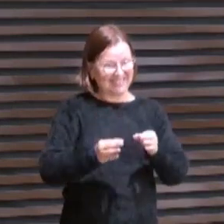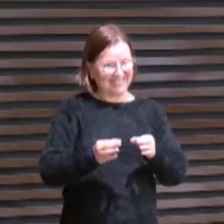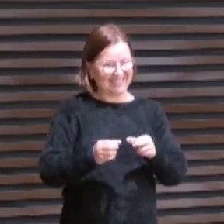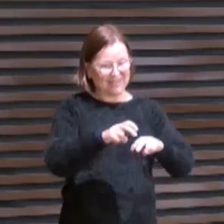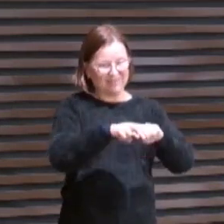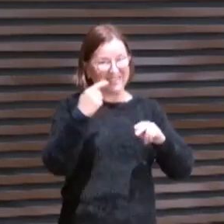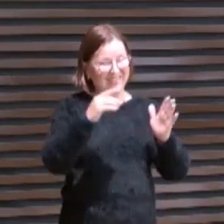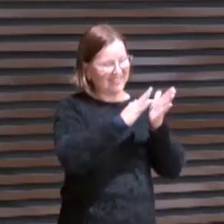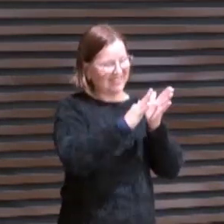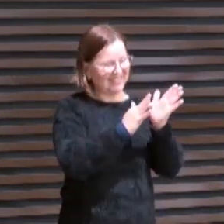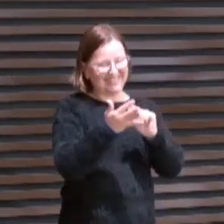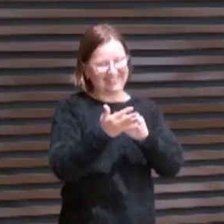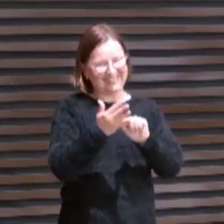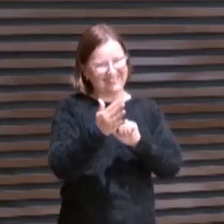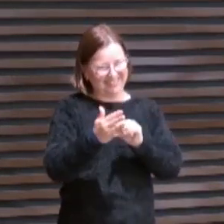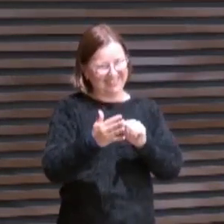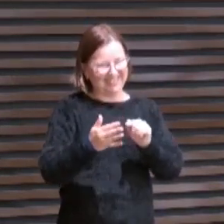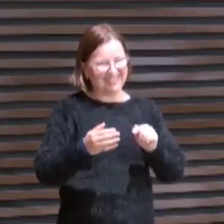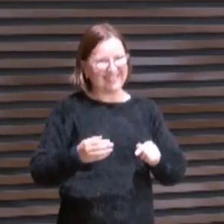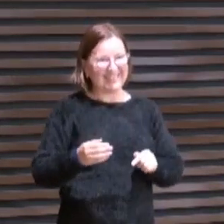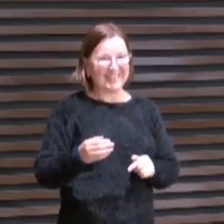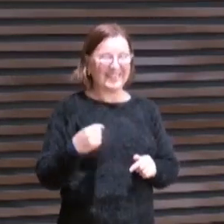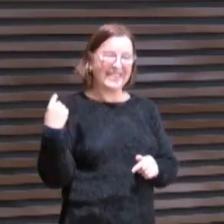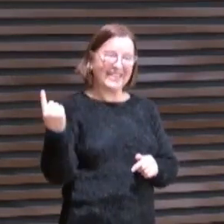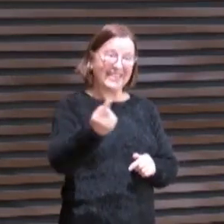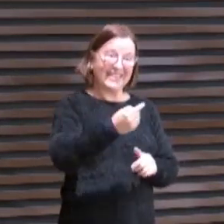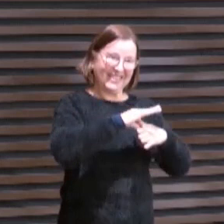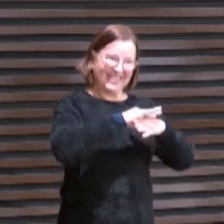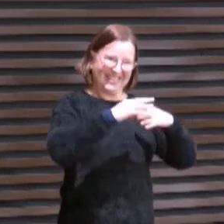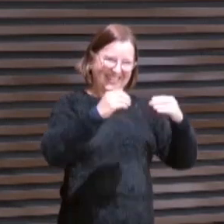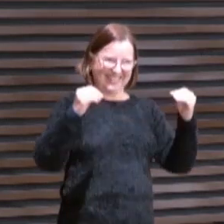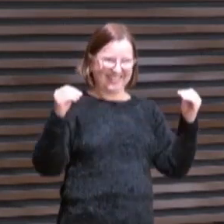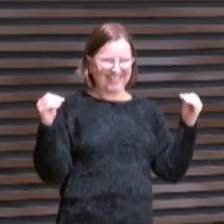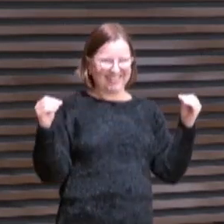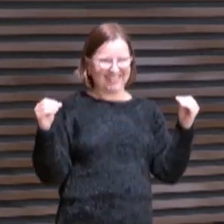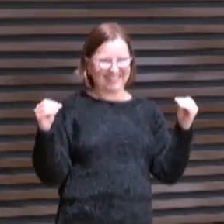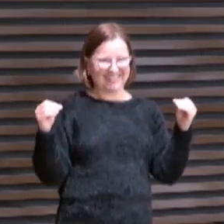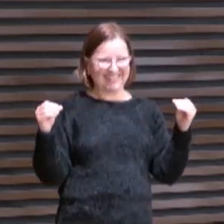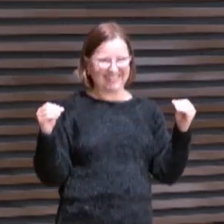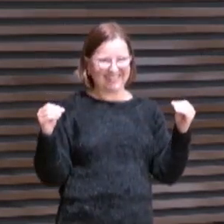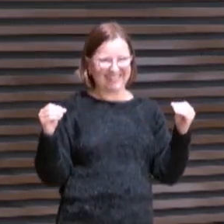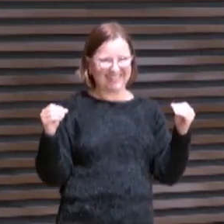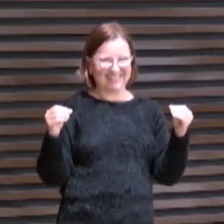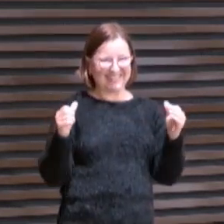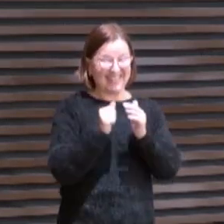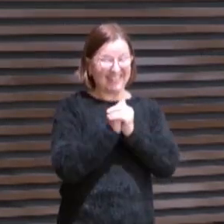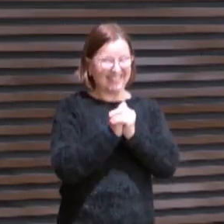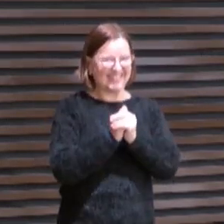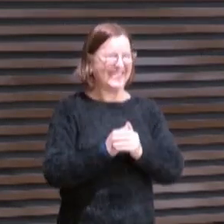suas feridas, por suas chagas, nós fomos sarados.